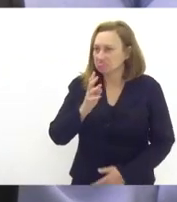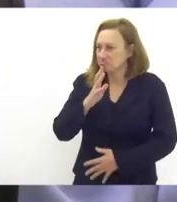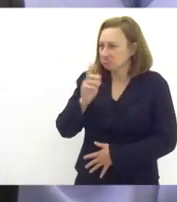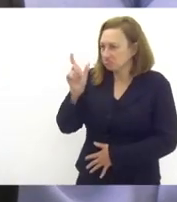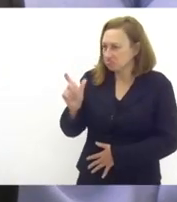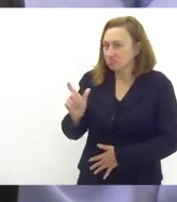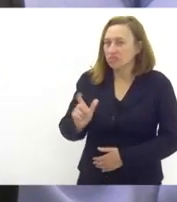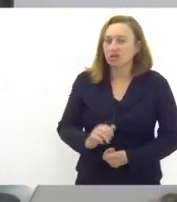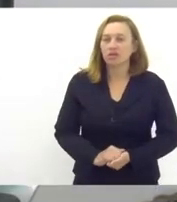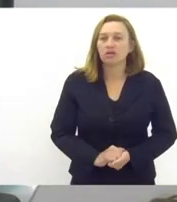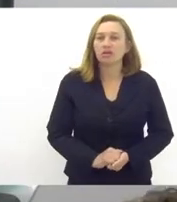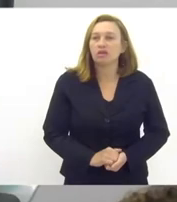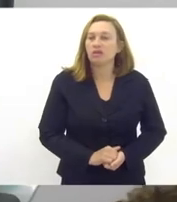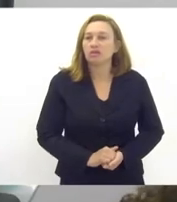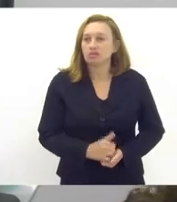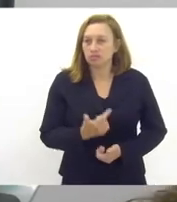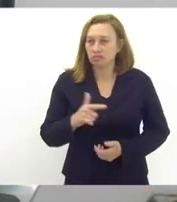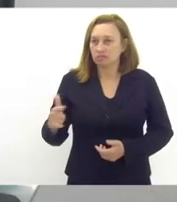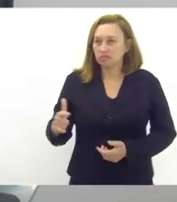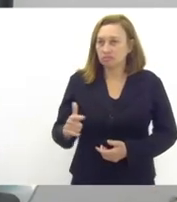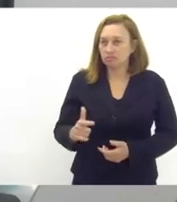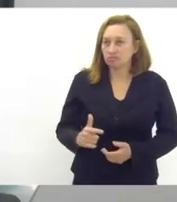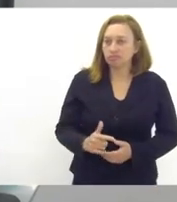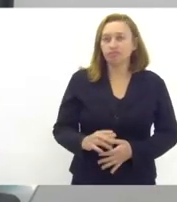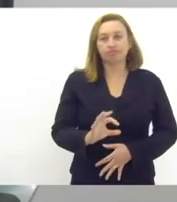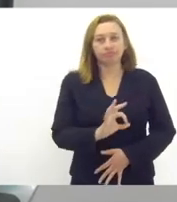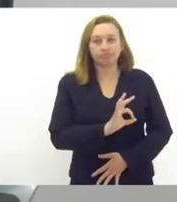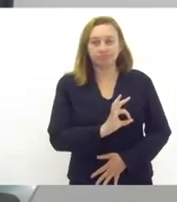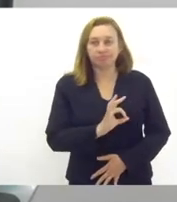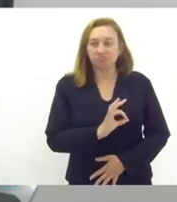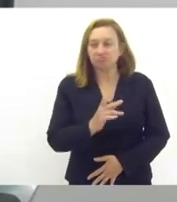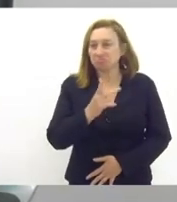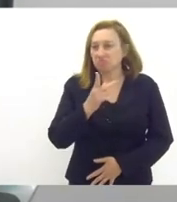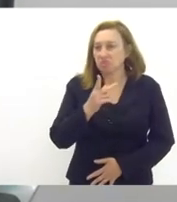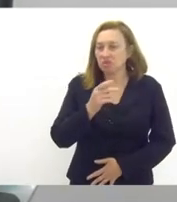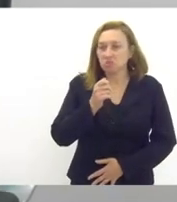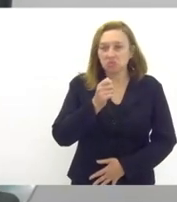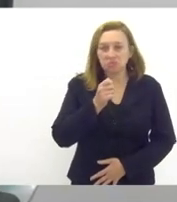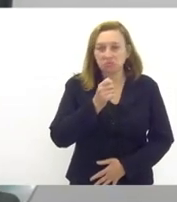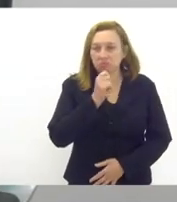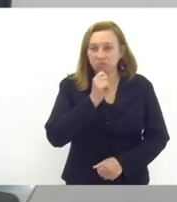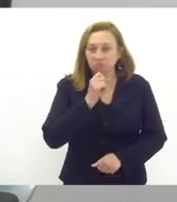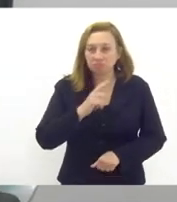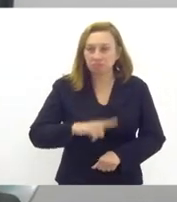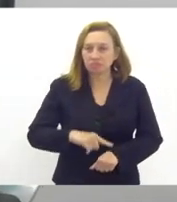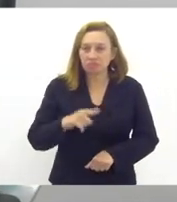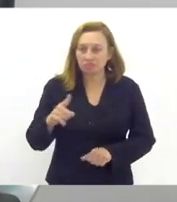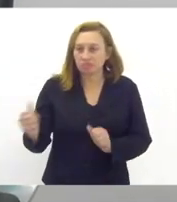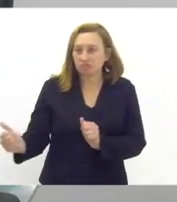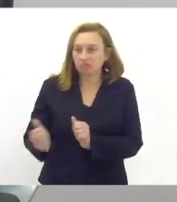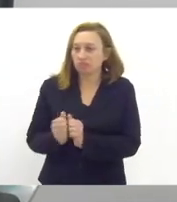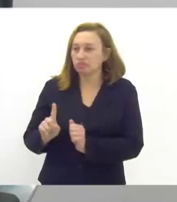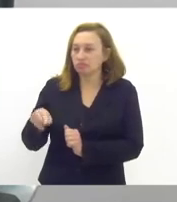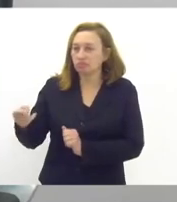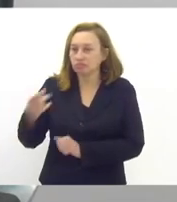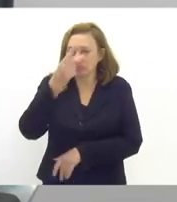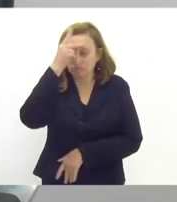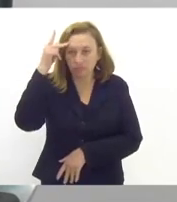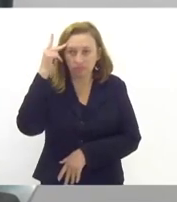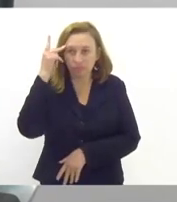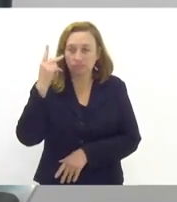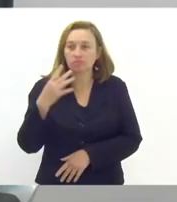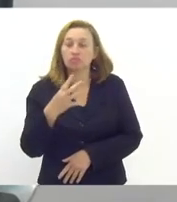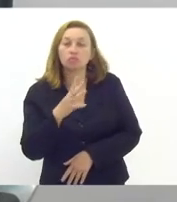teve... No procedimento da polícia, nenhum momento que você fosse colocado com outras pessoas para